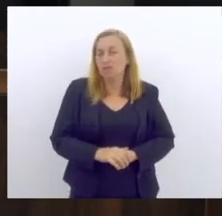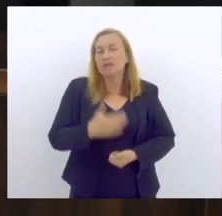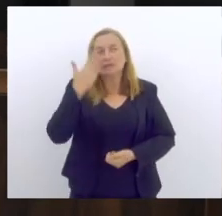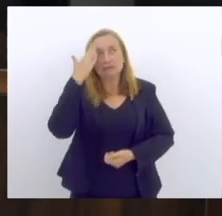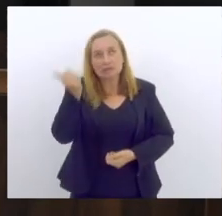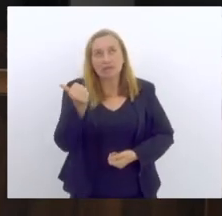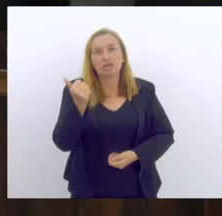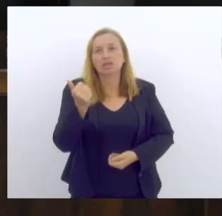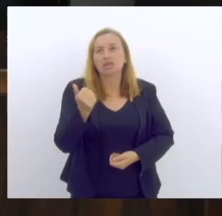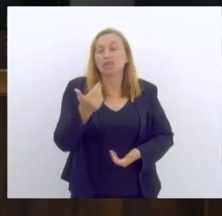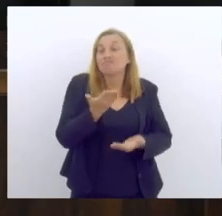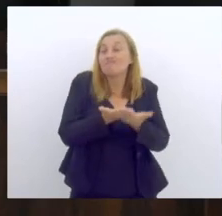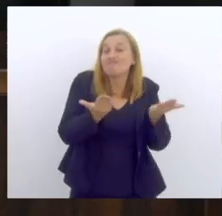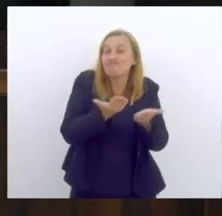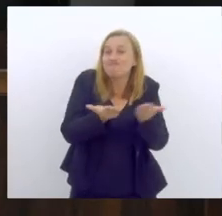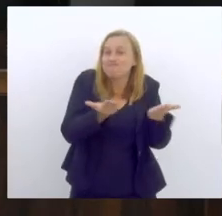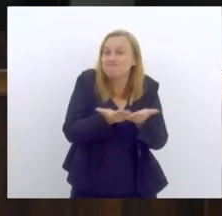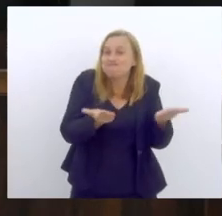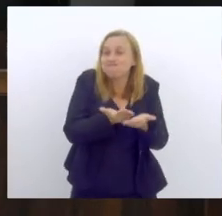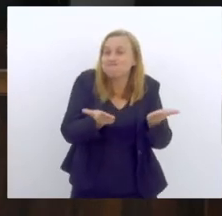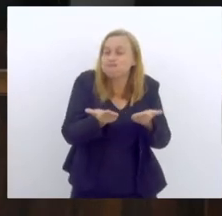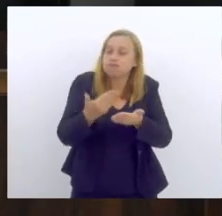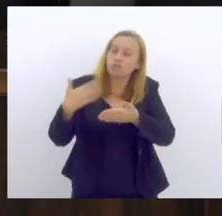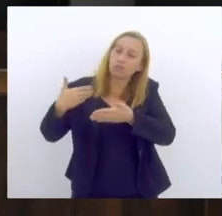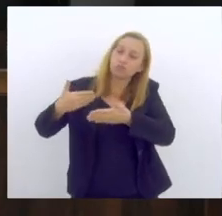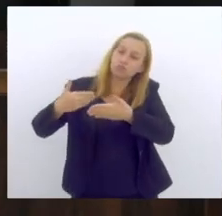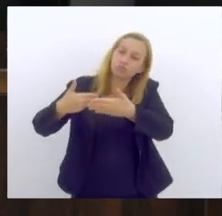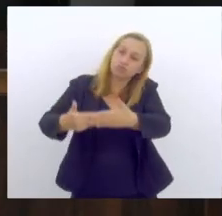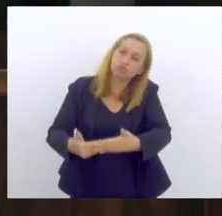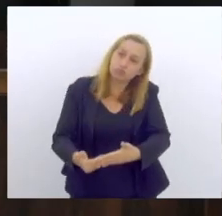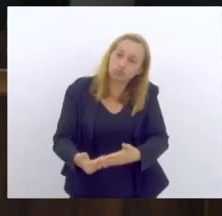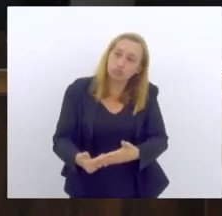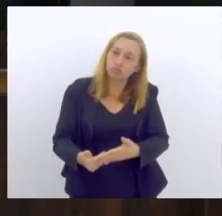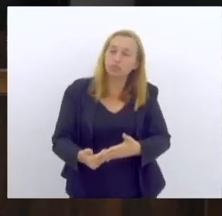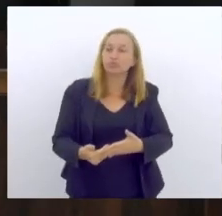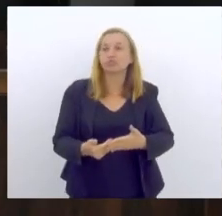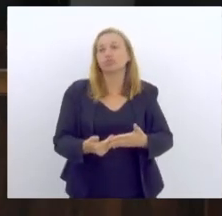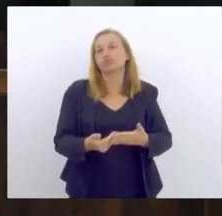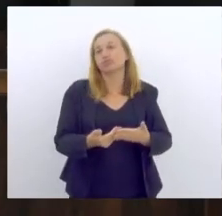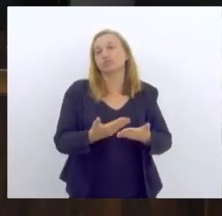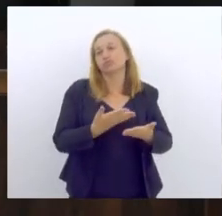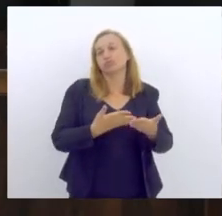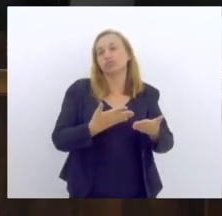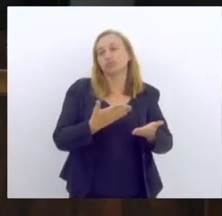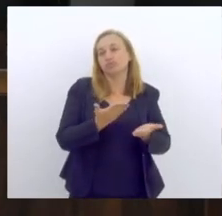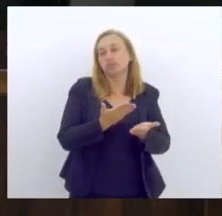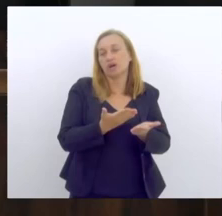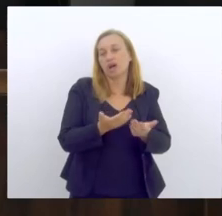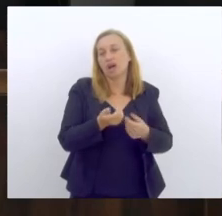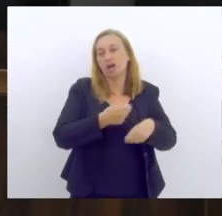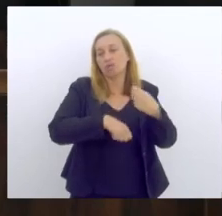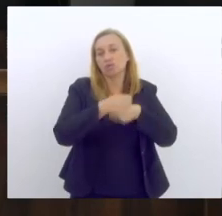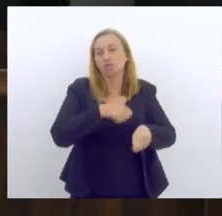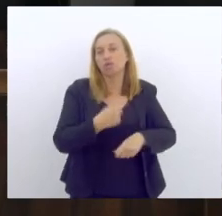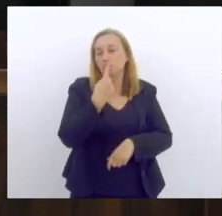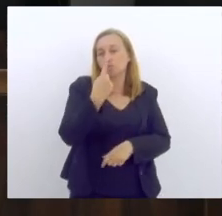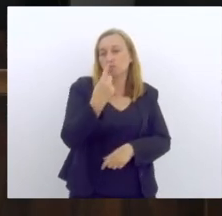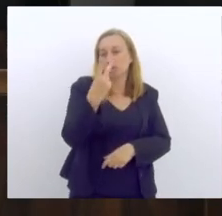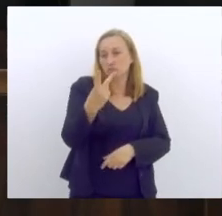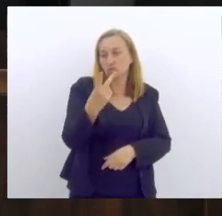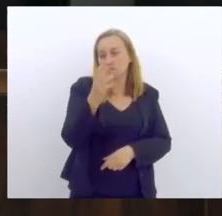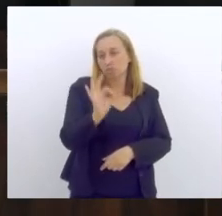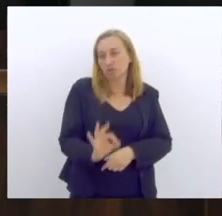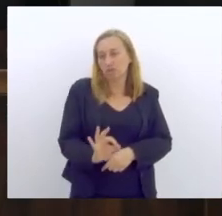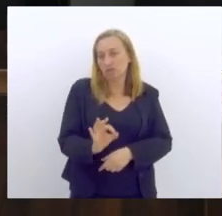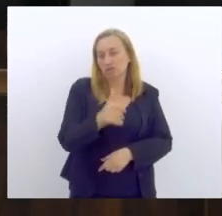tem perdido e ao longo dos anos a gente perde o dinamismo na economia então de um a dois por cento por ano em relação por exemplo